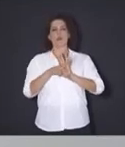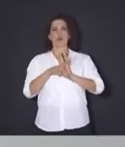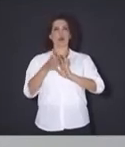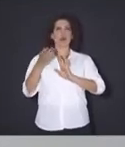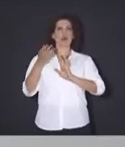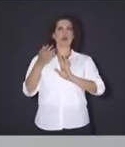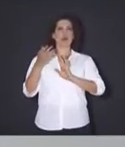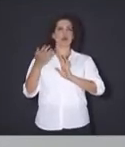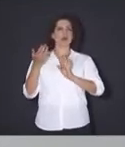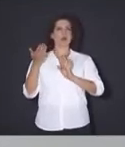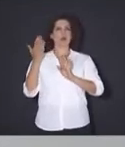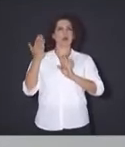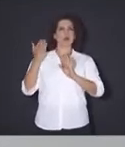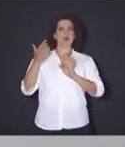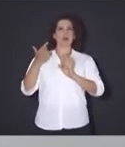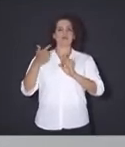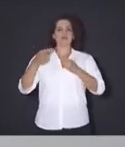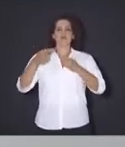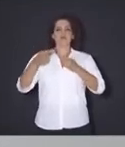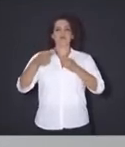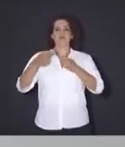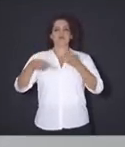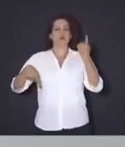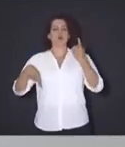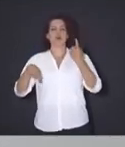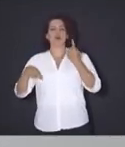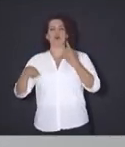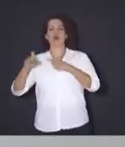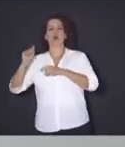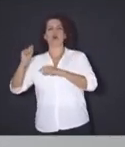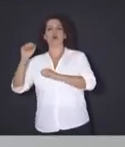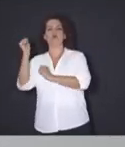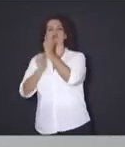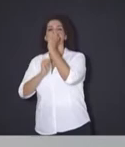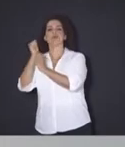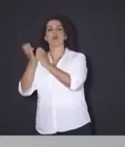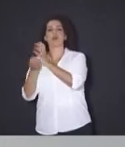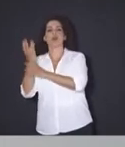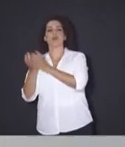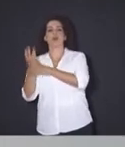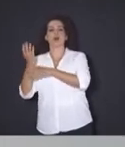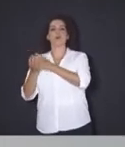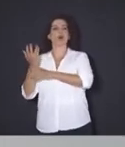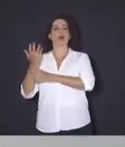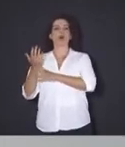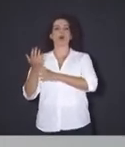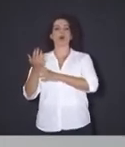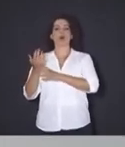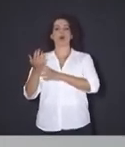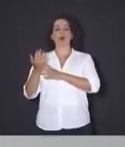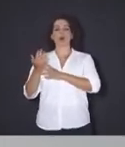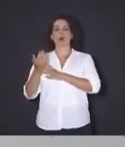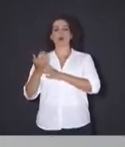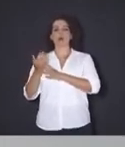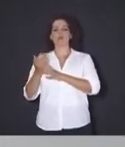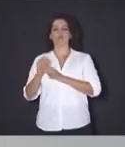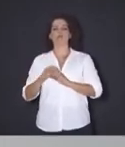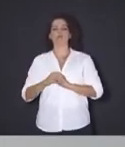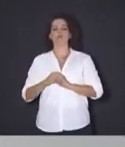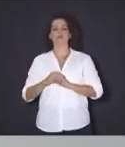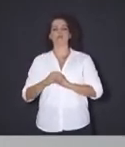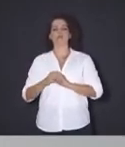nada a ver é com a atividade produtiva que geravam especulação financeira